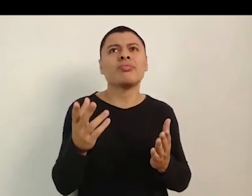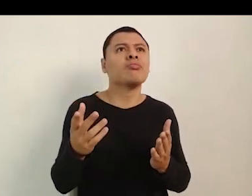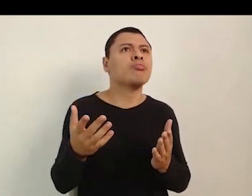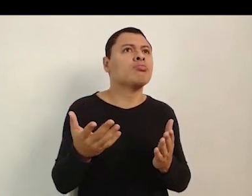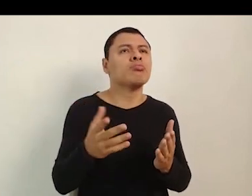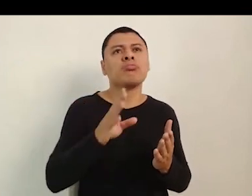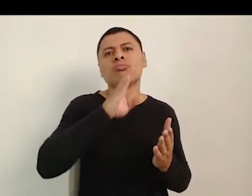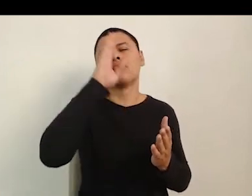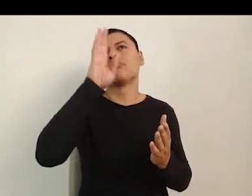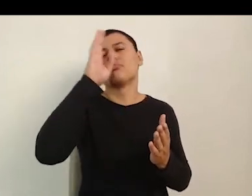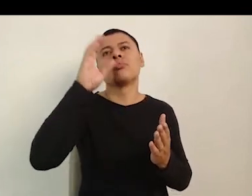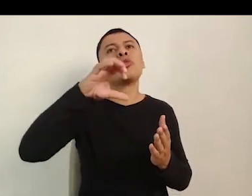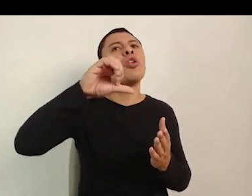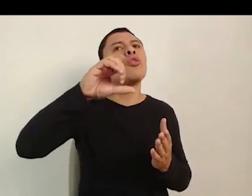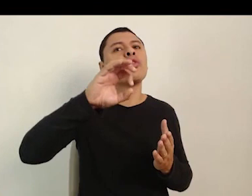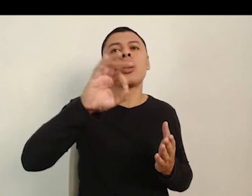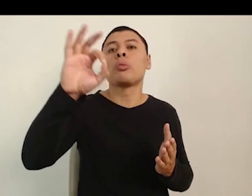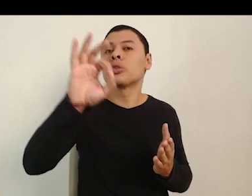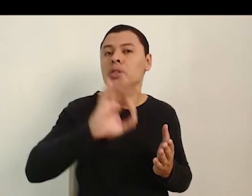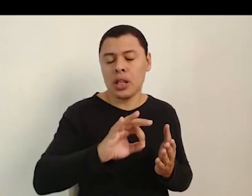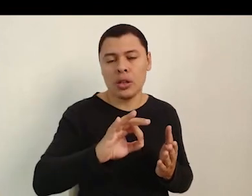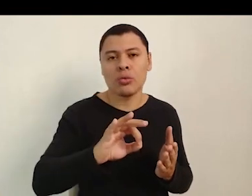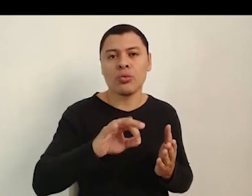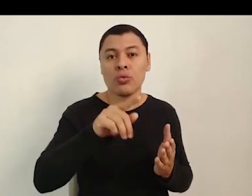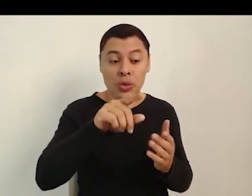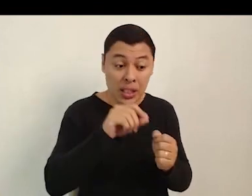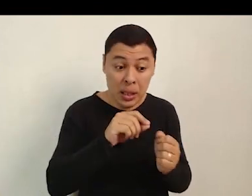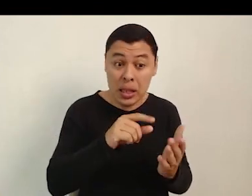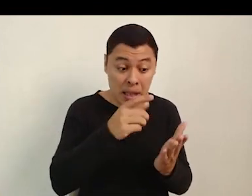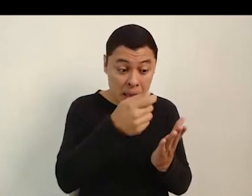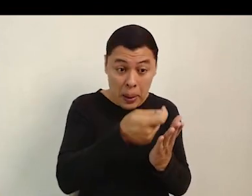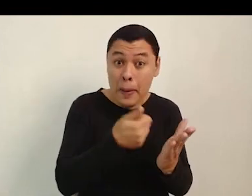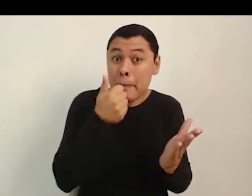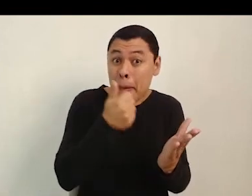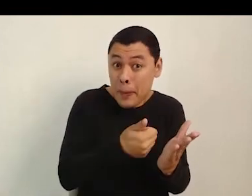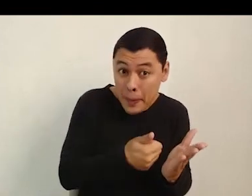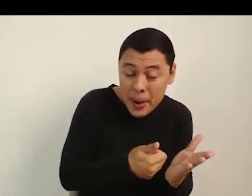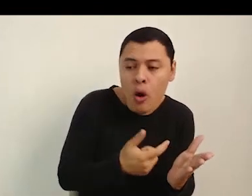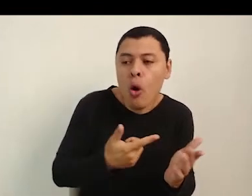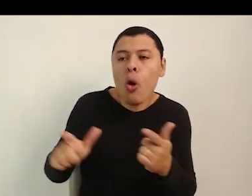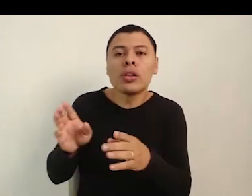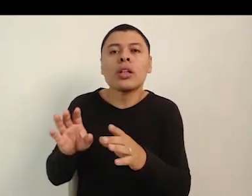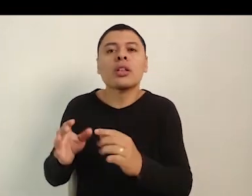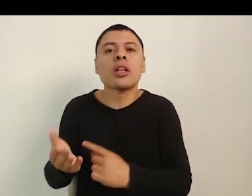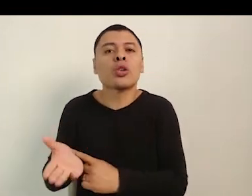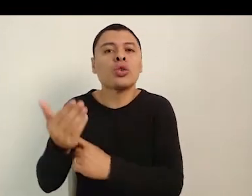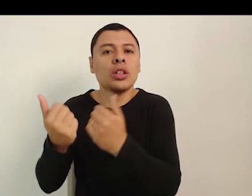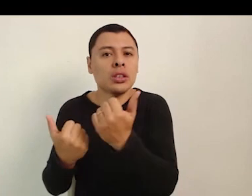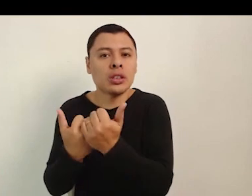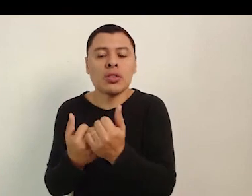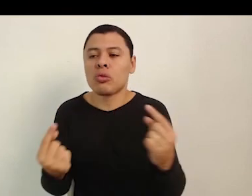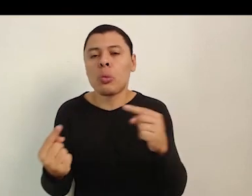arriscar um número aqui, 90% de você estar atingindo todas as outras tecnologias assistivas. Então vale a pena e é gratuito.